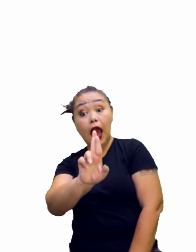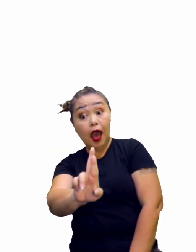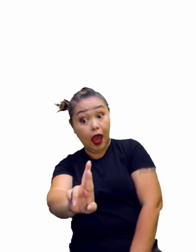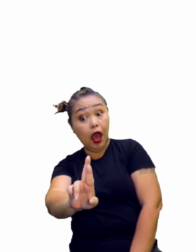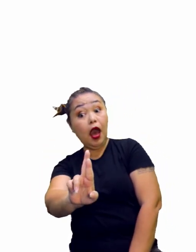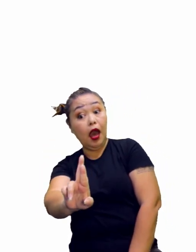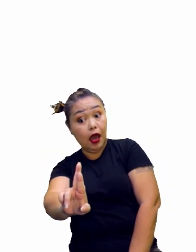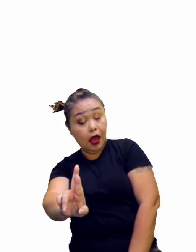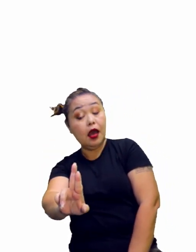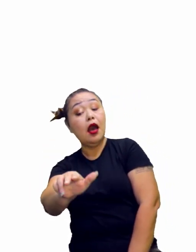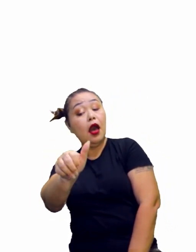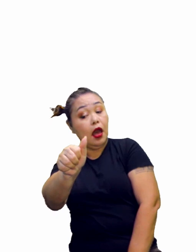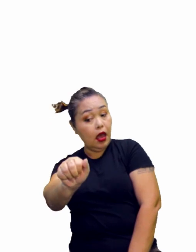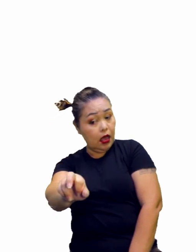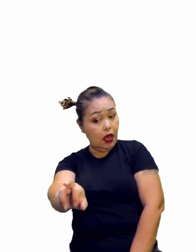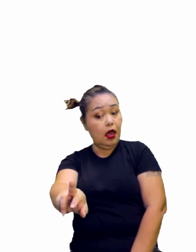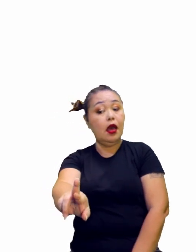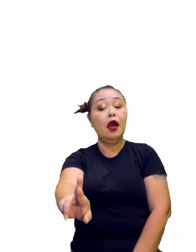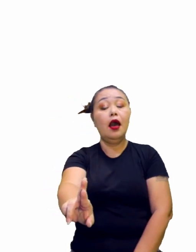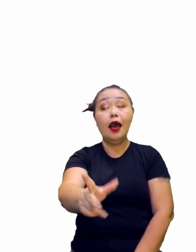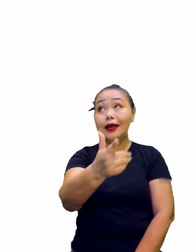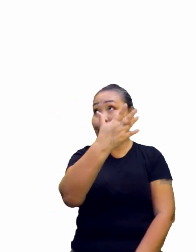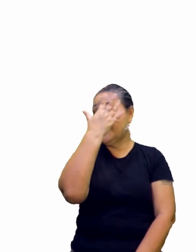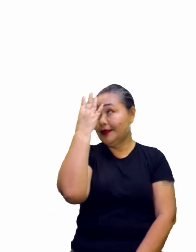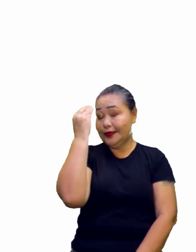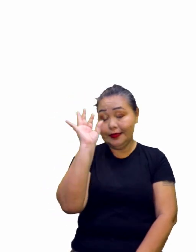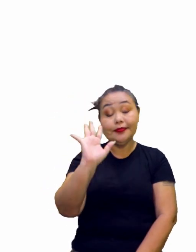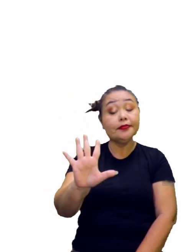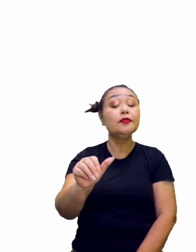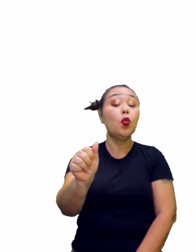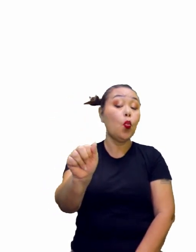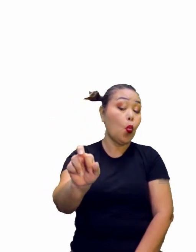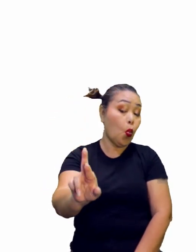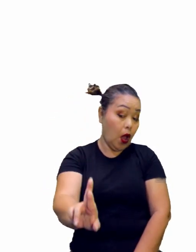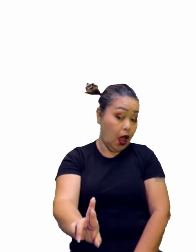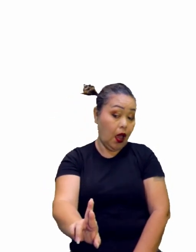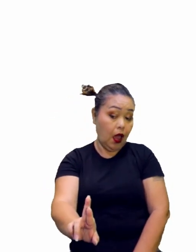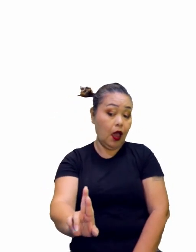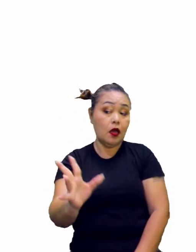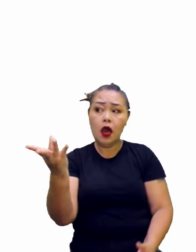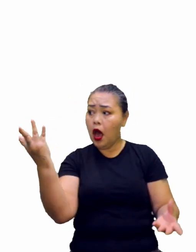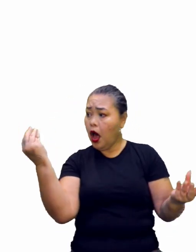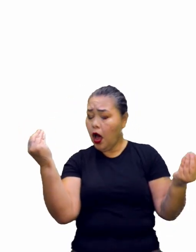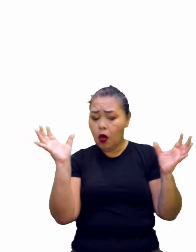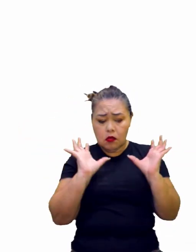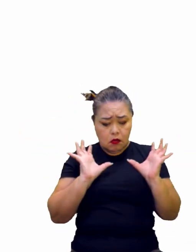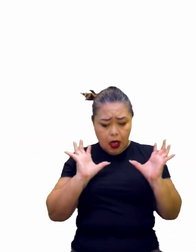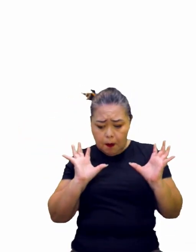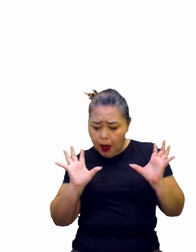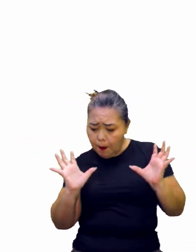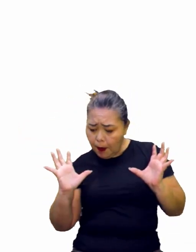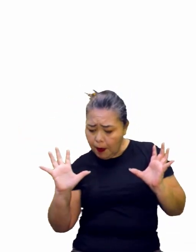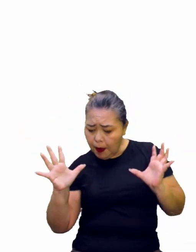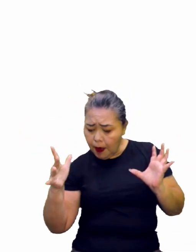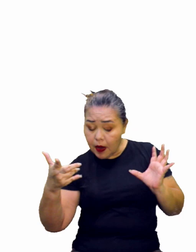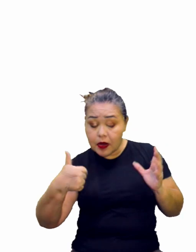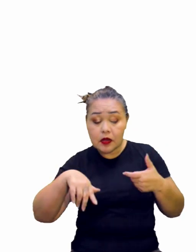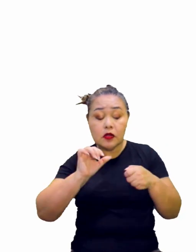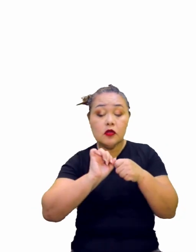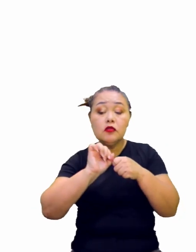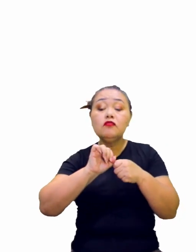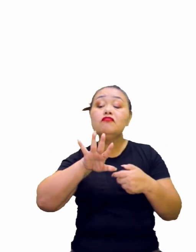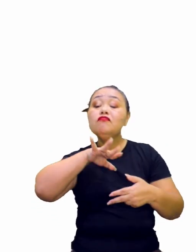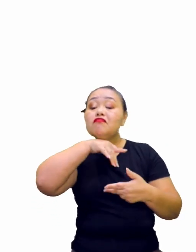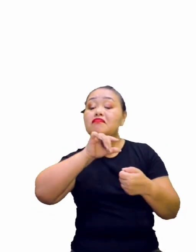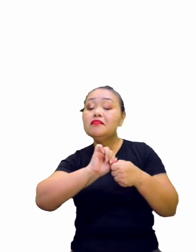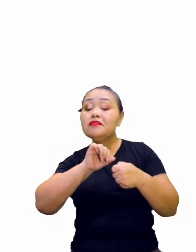ao ar, que eu havia esquecido. Então, quando a gente coloca um conjunto de vida vegetal e animal, está embutido